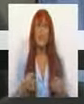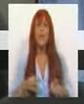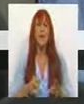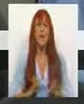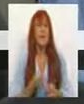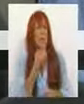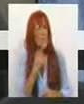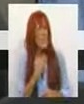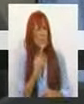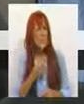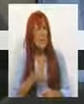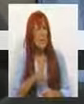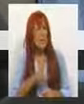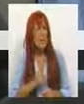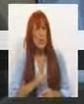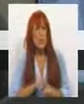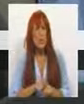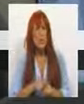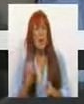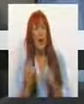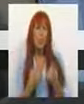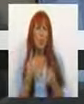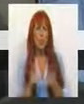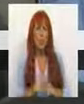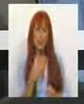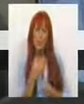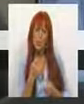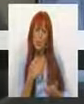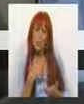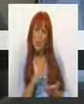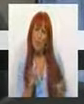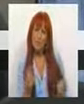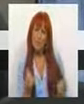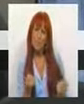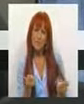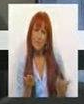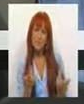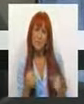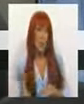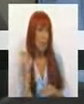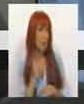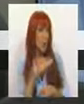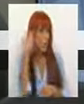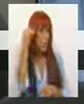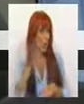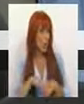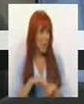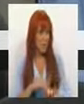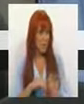Não, confesso que não consegui perceber muito bem e por isso lhe deixo-lhe algumas questões que eu gostava de ouvir o Sr. Professor sobre